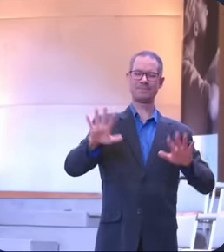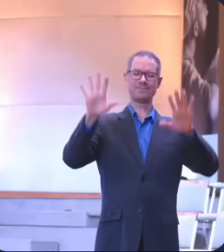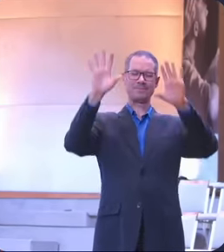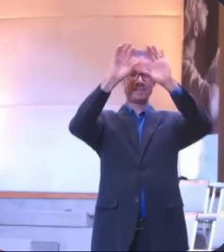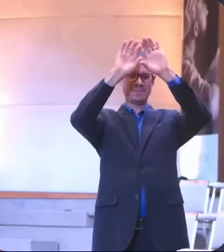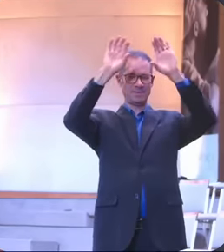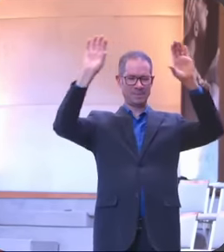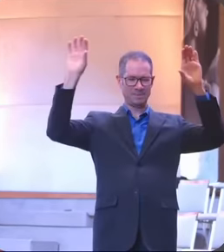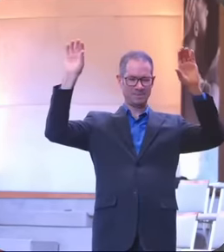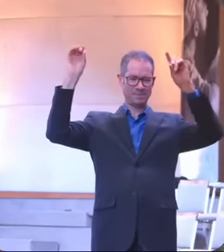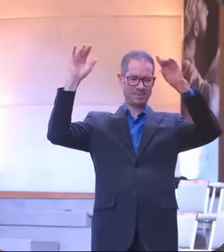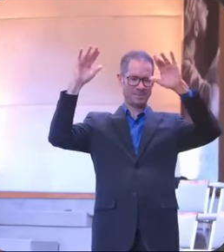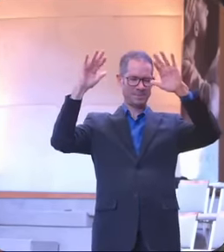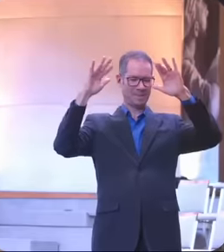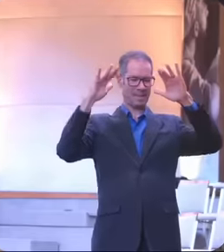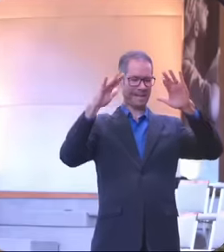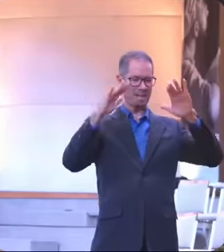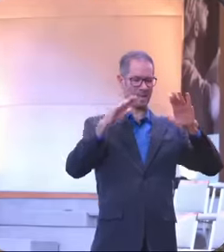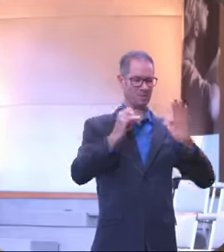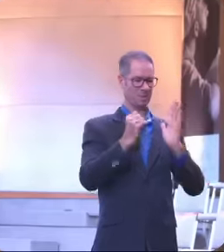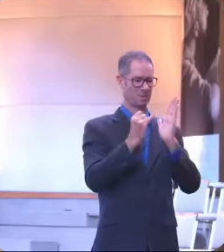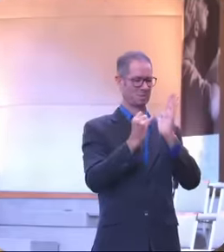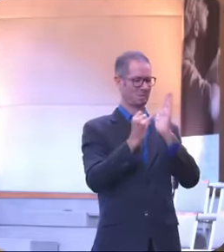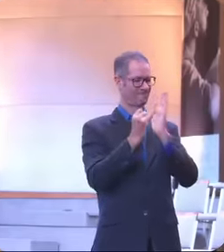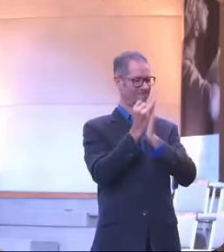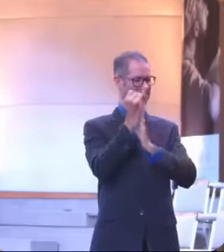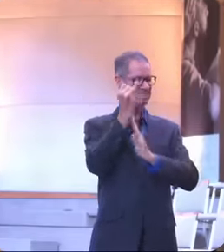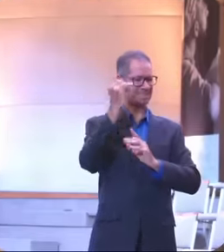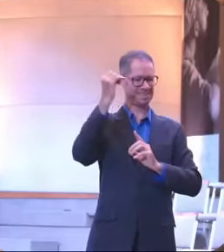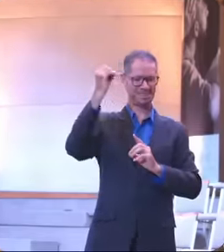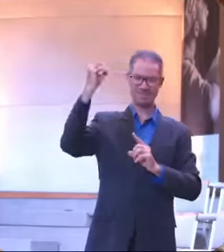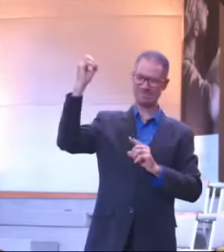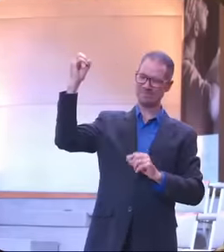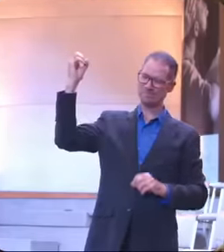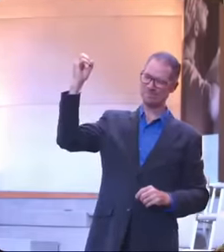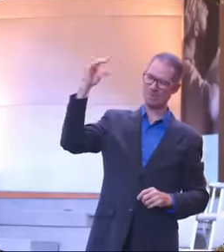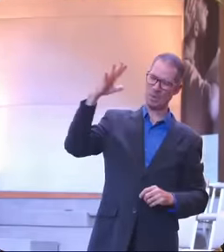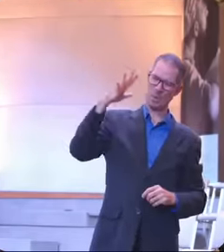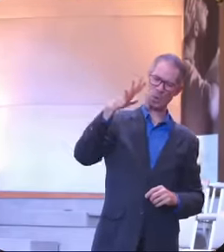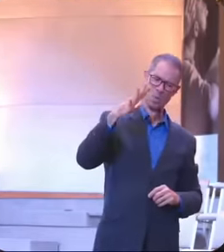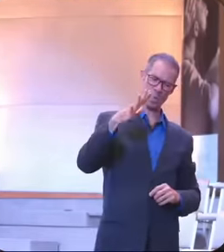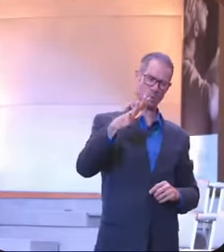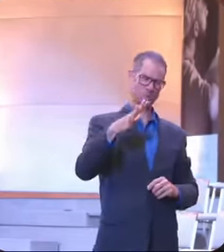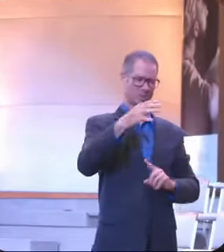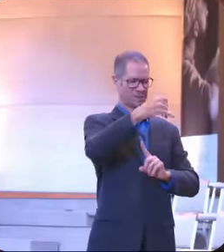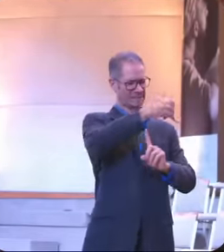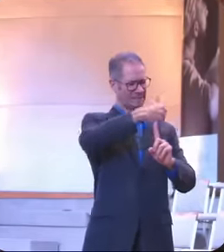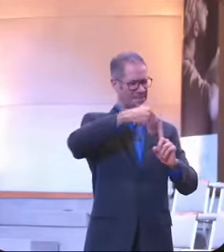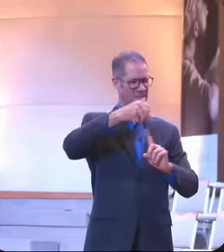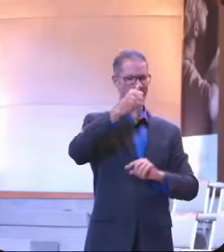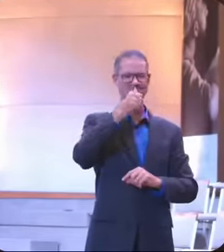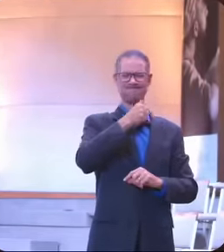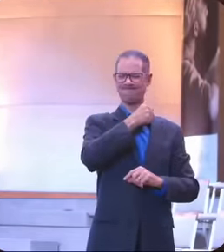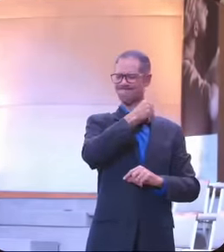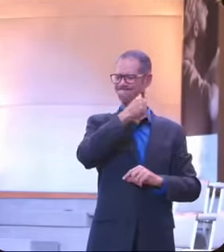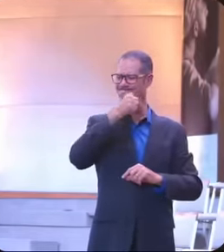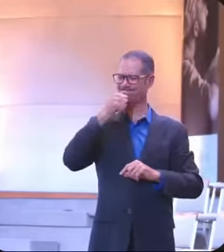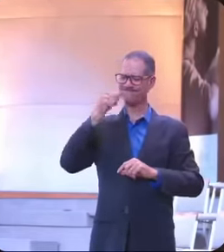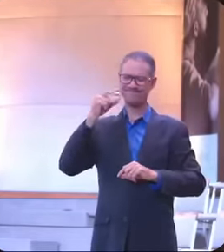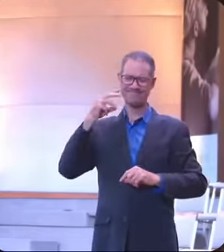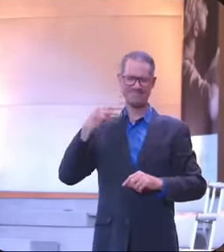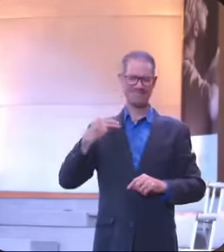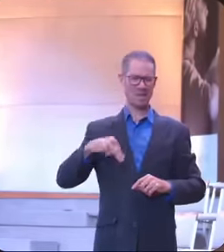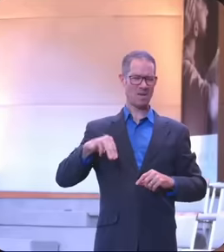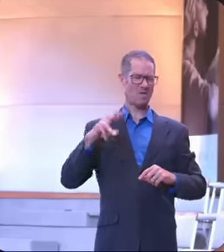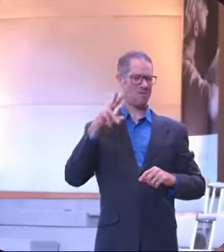céu, derrama, derrama unção, bênção, poder, misericórdia e força.